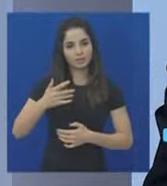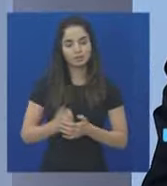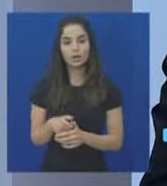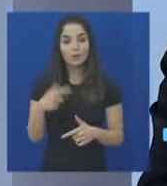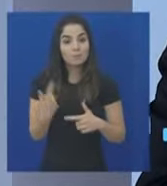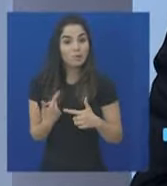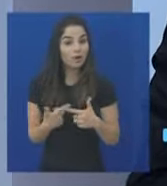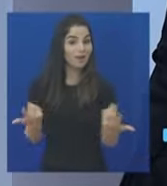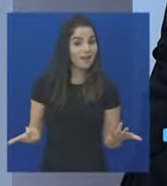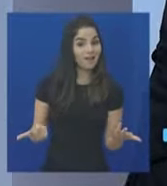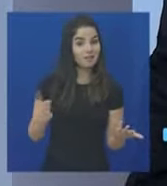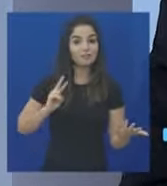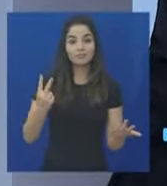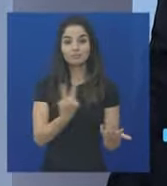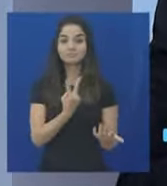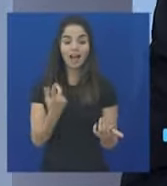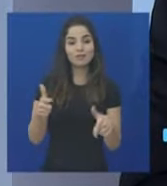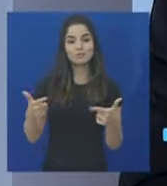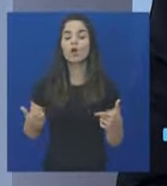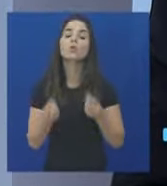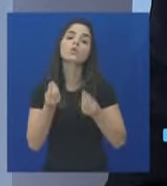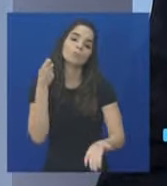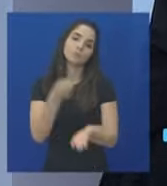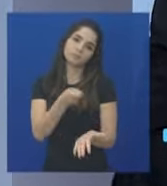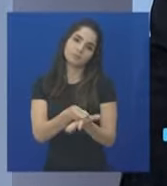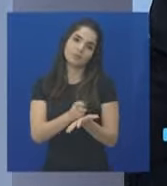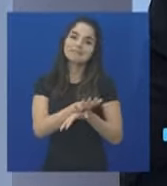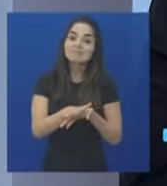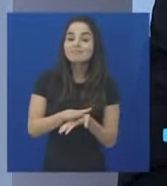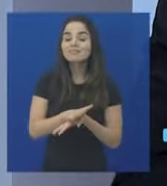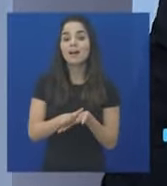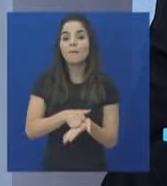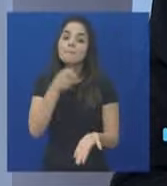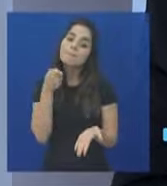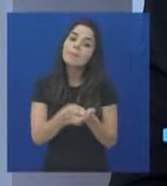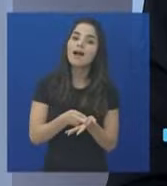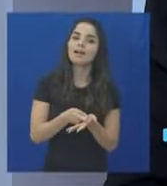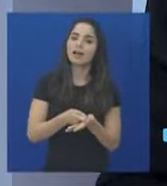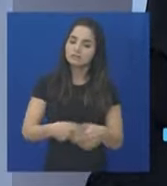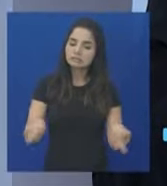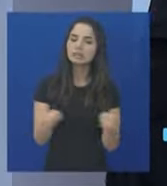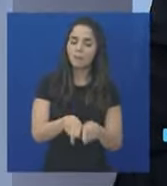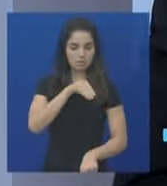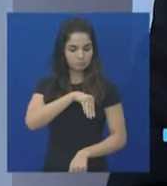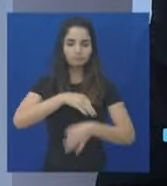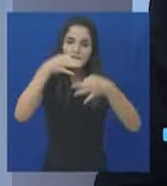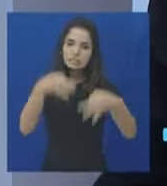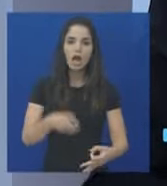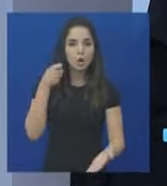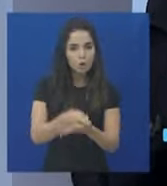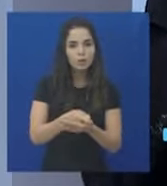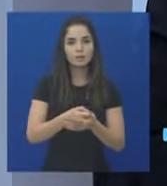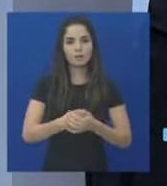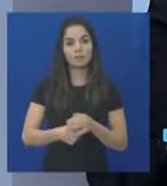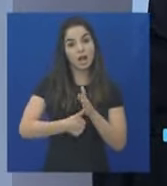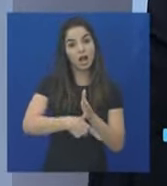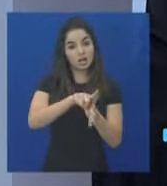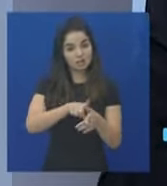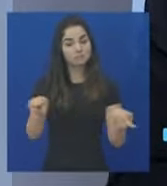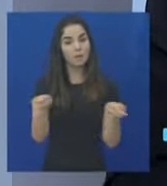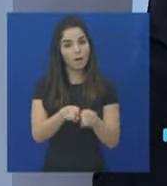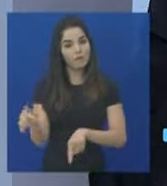a valorização do profissional, nós não vamos poder cobrar. Então, vamos pagar e vamos cobrar. Mas, antes de mais nada, vamos colocar a saúde